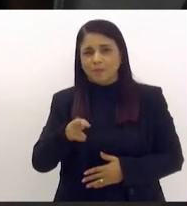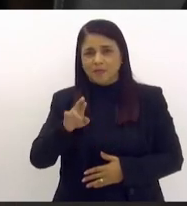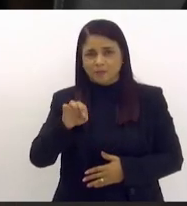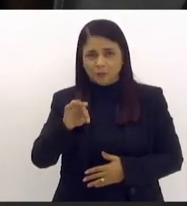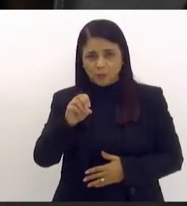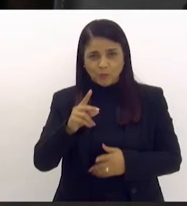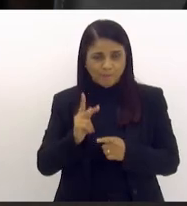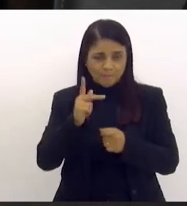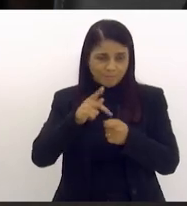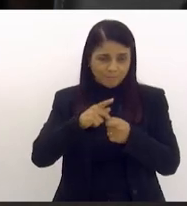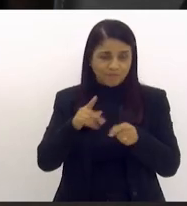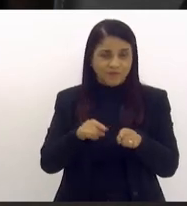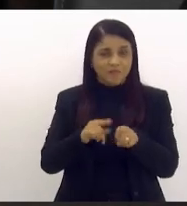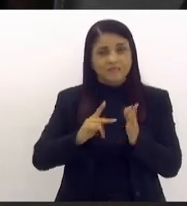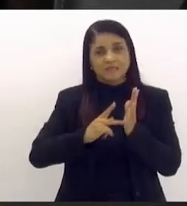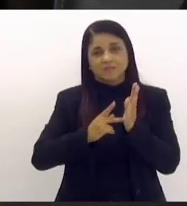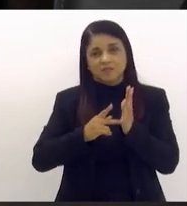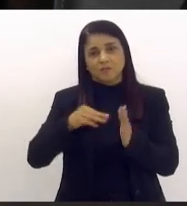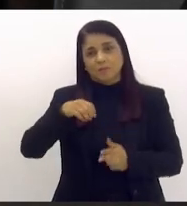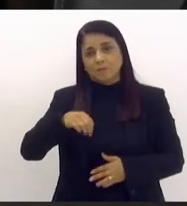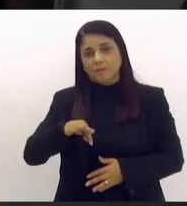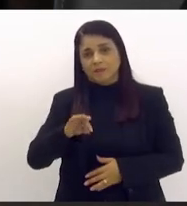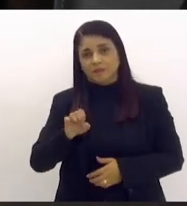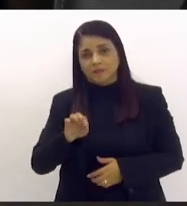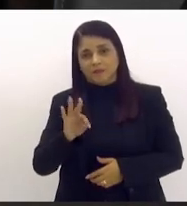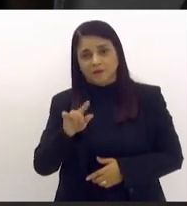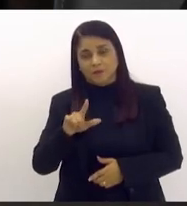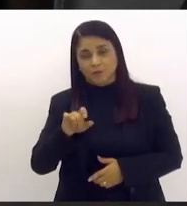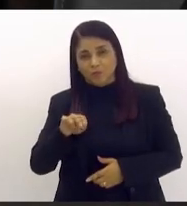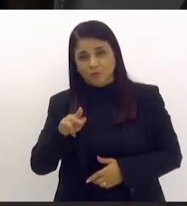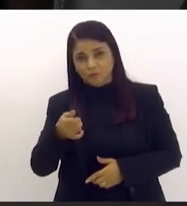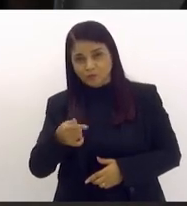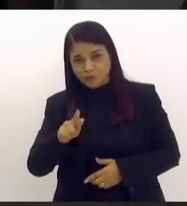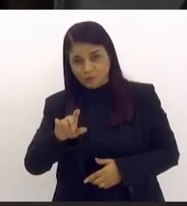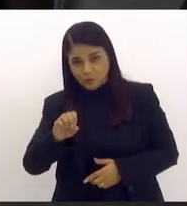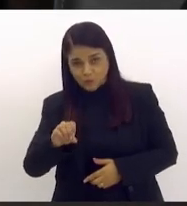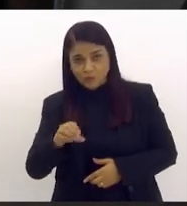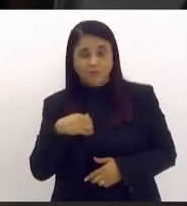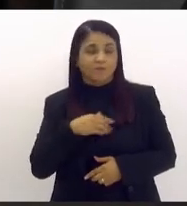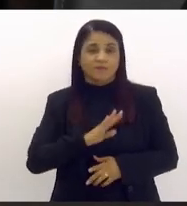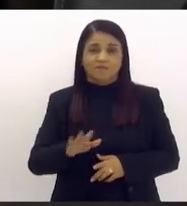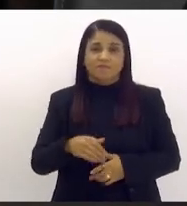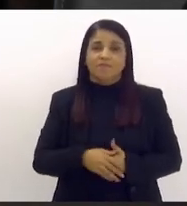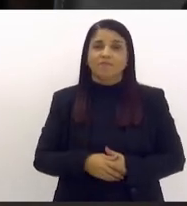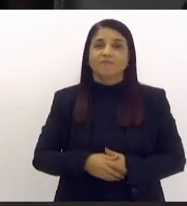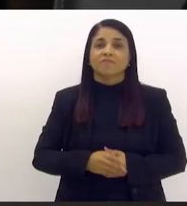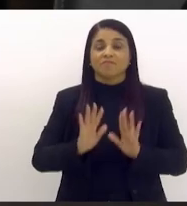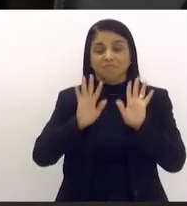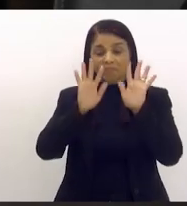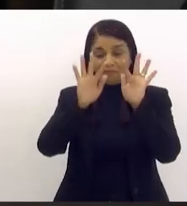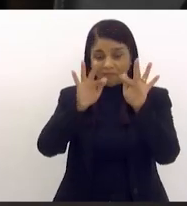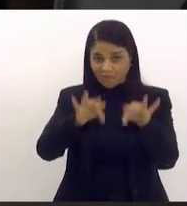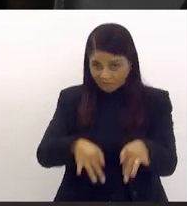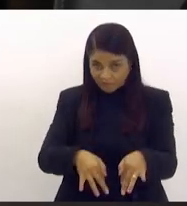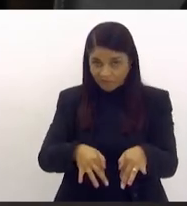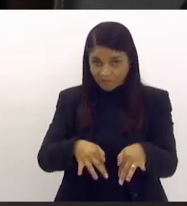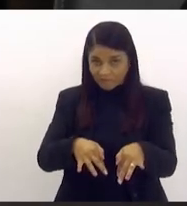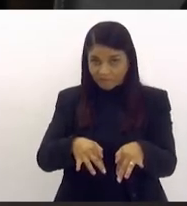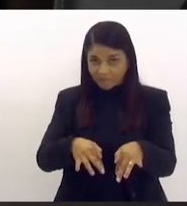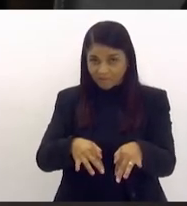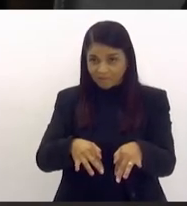diretor do Sindicato dos Metalúrgicos vamos dá por encerrado e